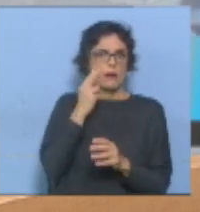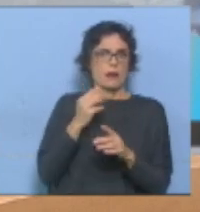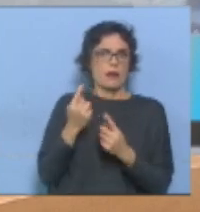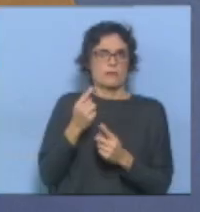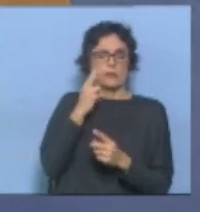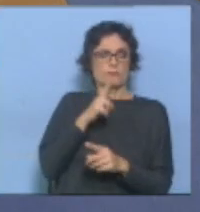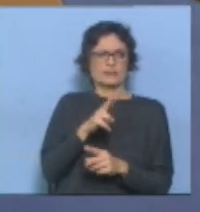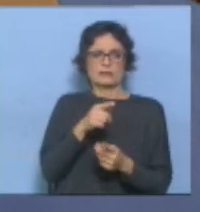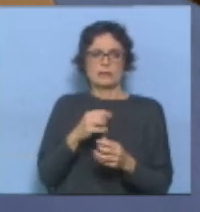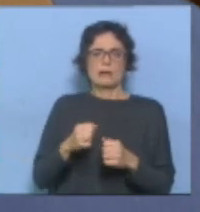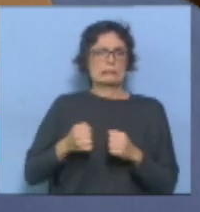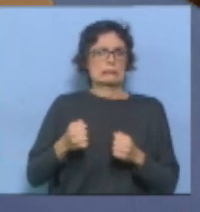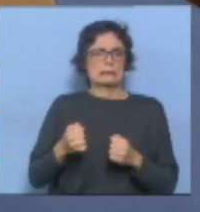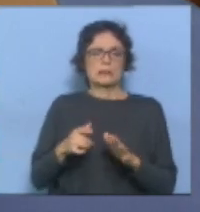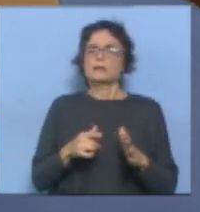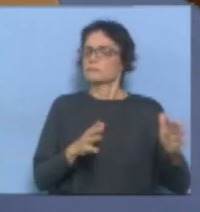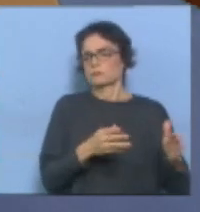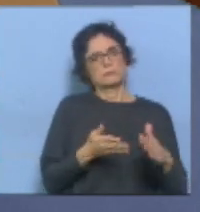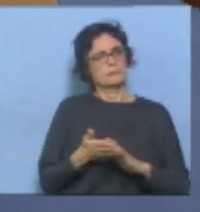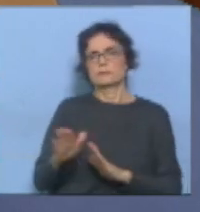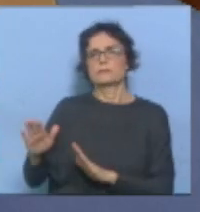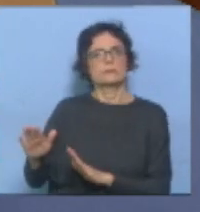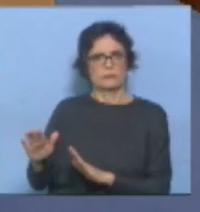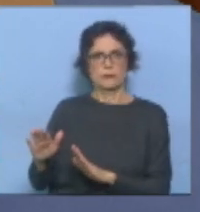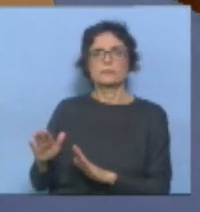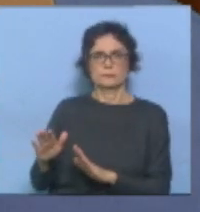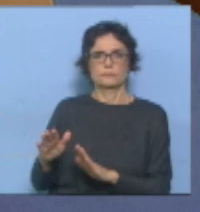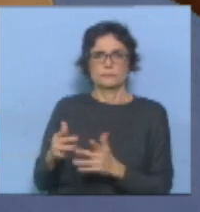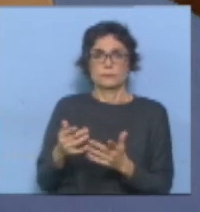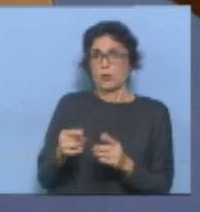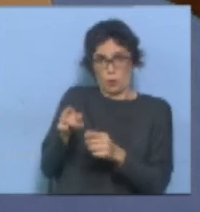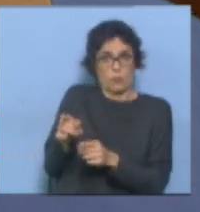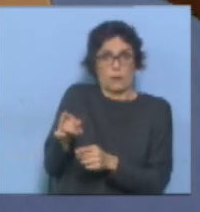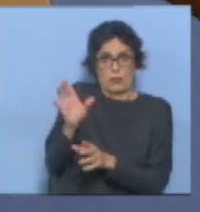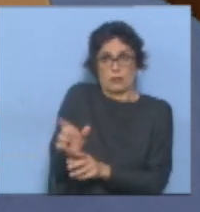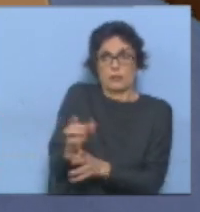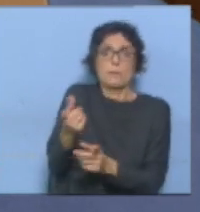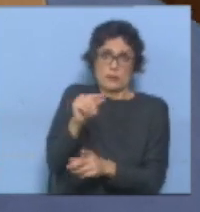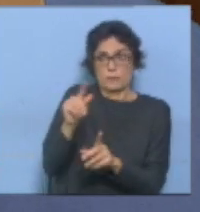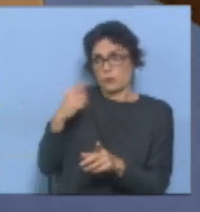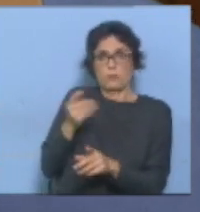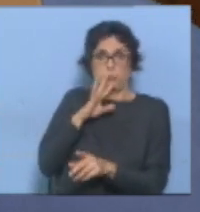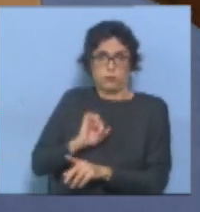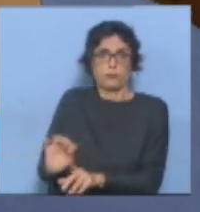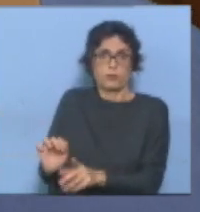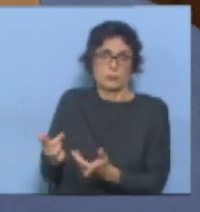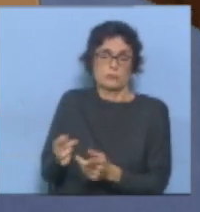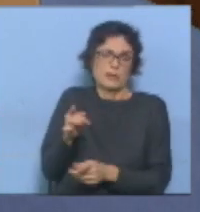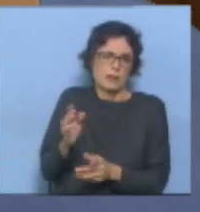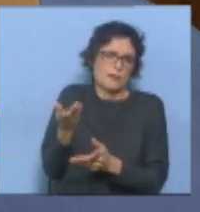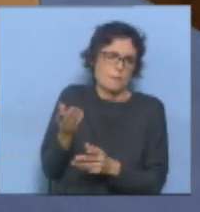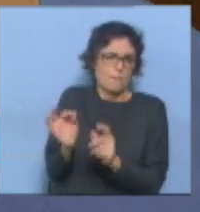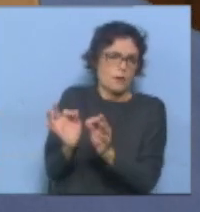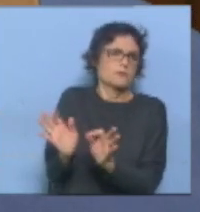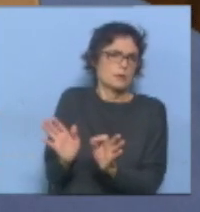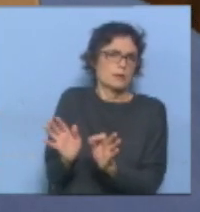em algum sítio, então nós todos, mas fazemos com os outros também, não é? Claro. Aqui é talvez com um bocadinho mais de cuidado, mas tem a ver